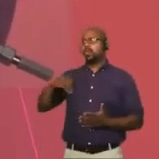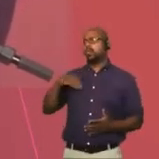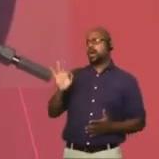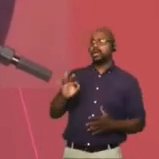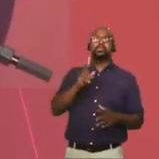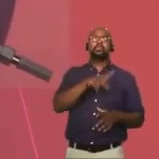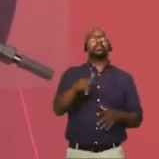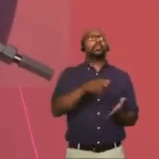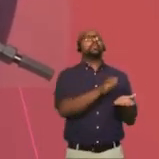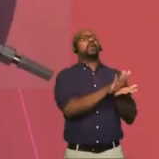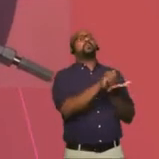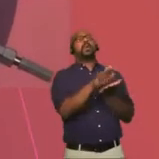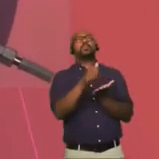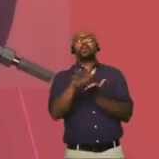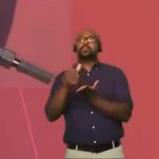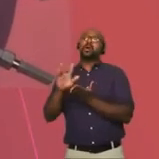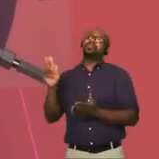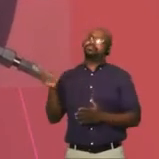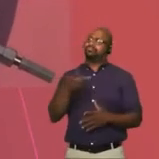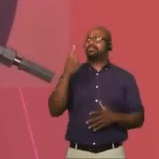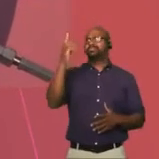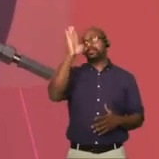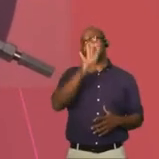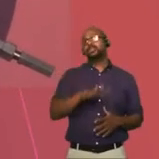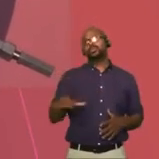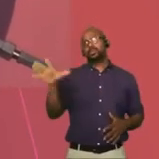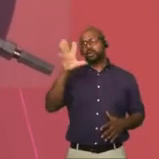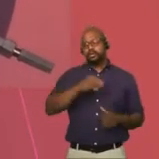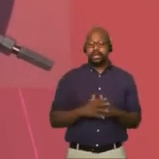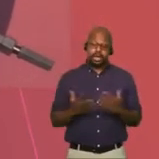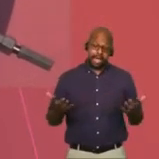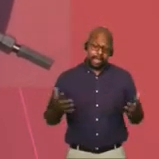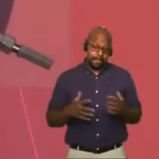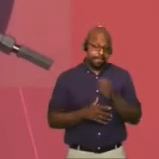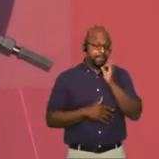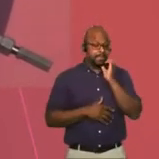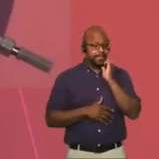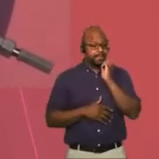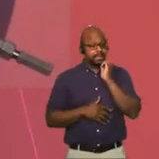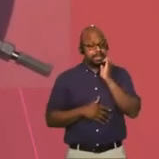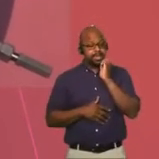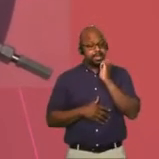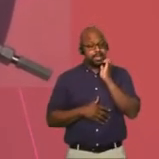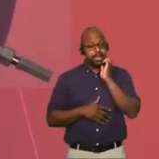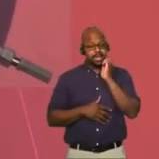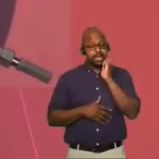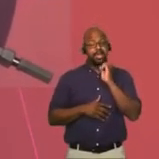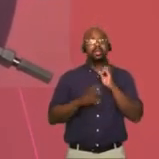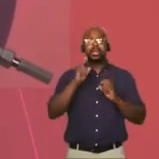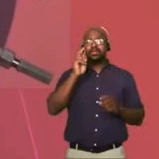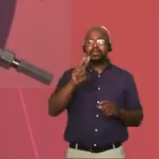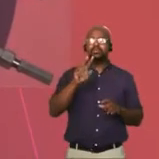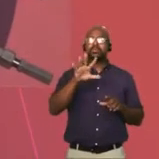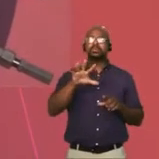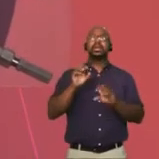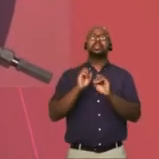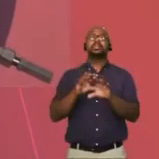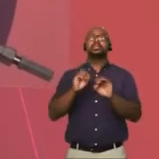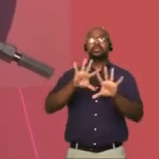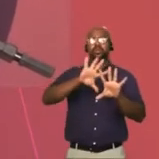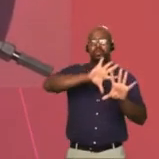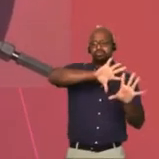professores são despedidos acredito que seja um fenômeno Nacional agora nós vimos a virtualização do